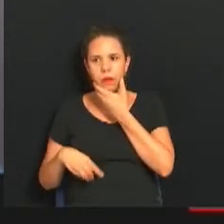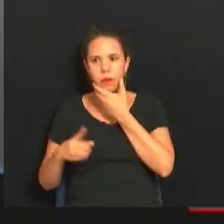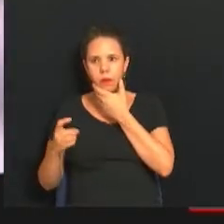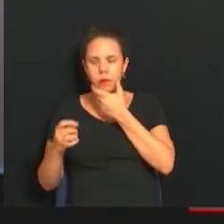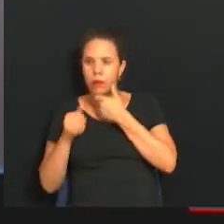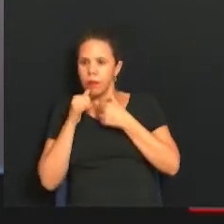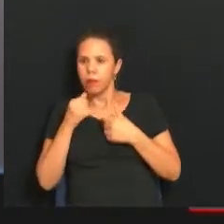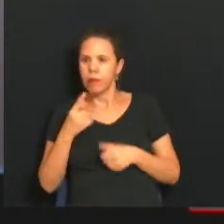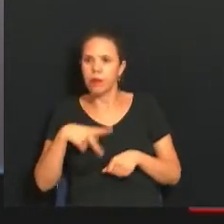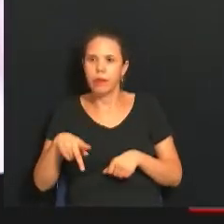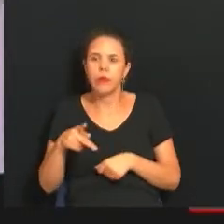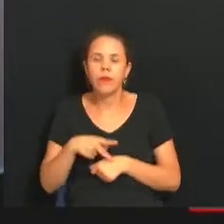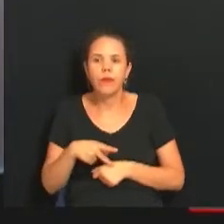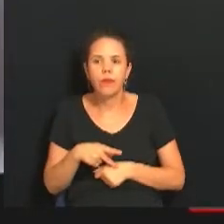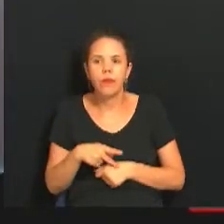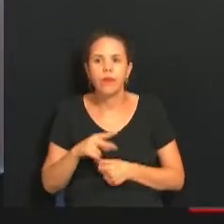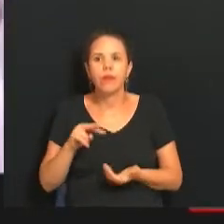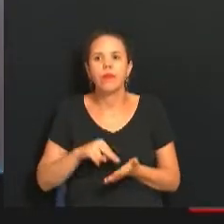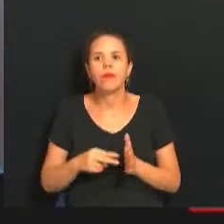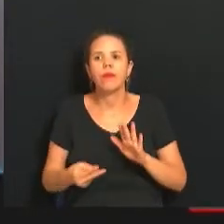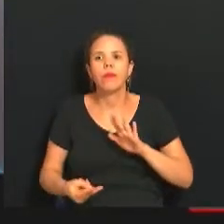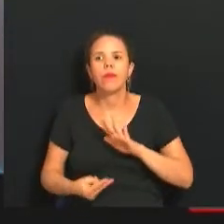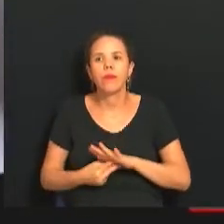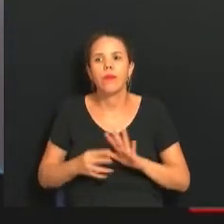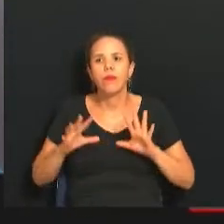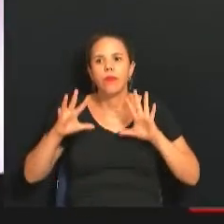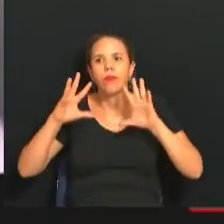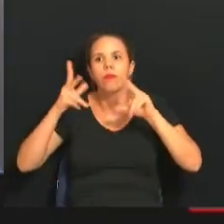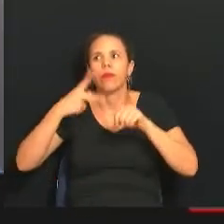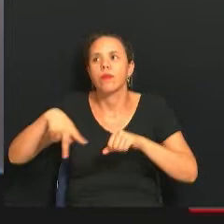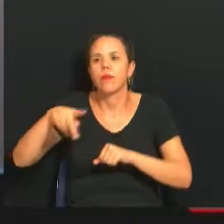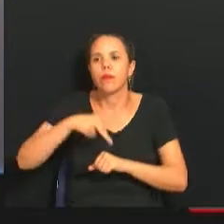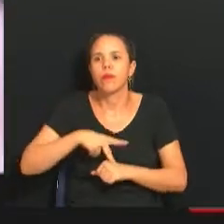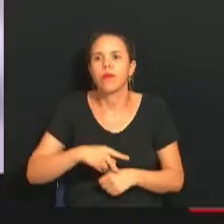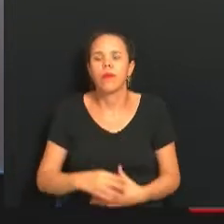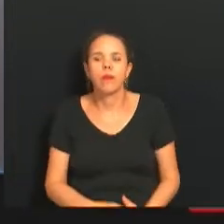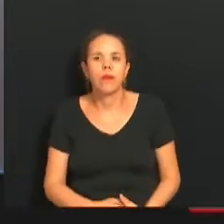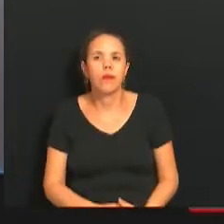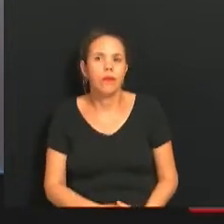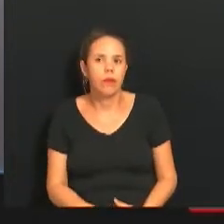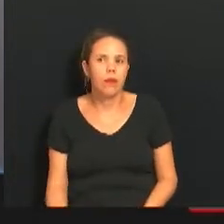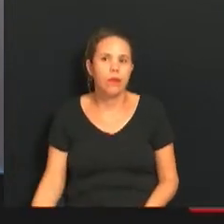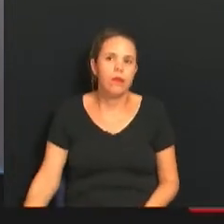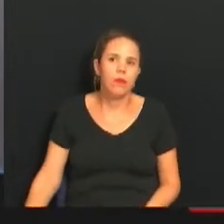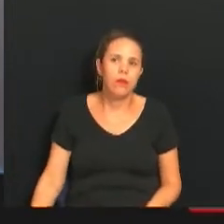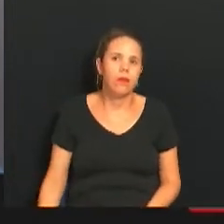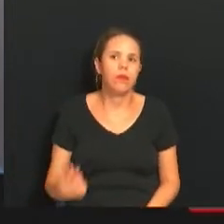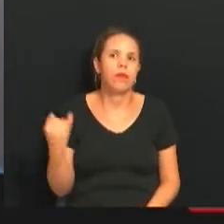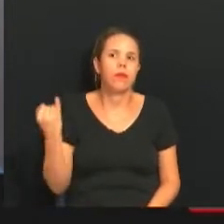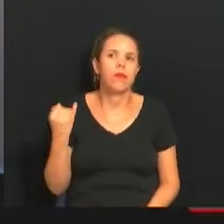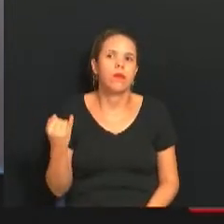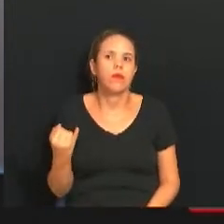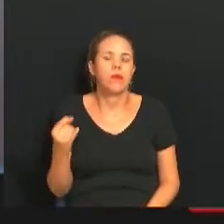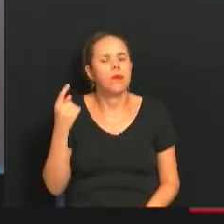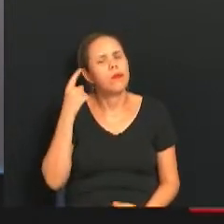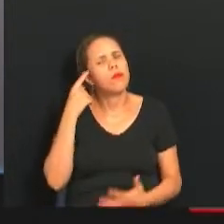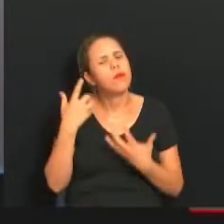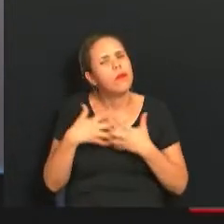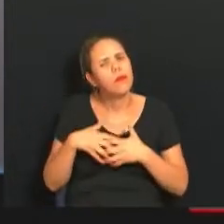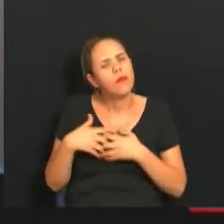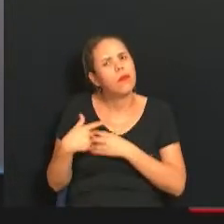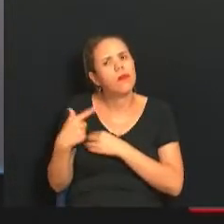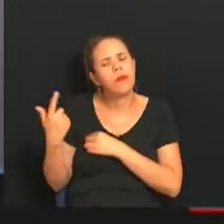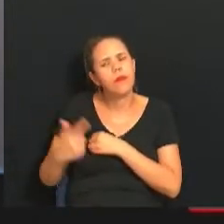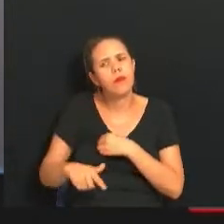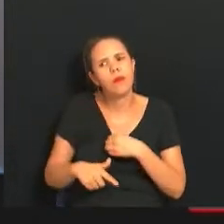um país significa um ataque a todos os outros países. E essa é uma questão importante para a gente pensar, né? De novo,